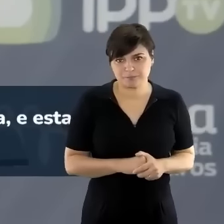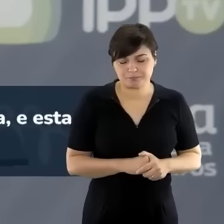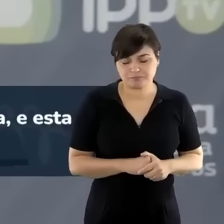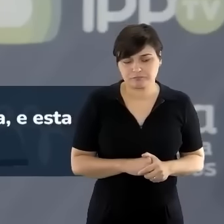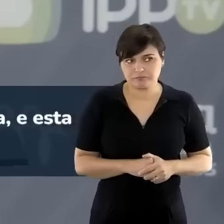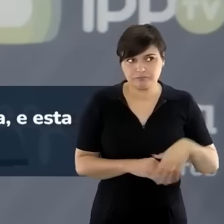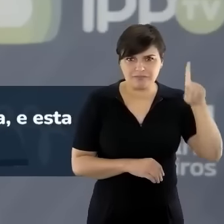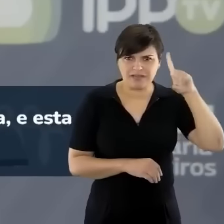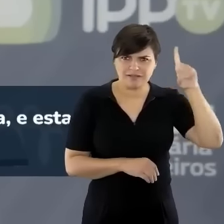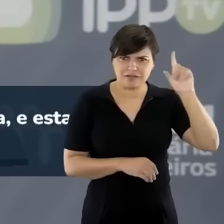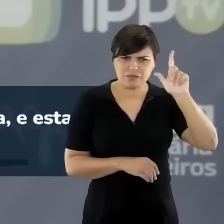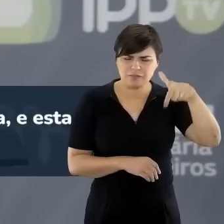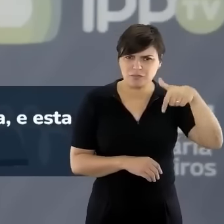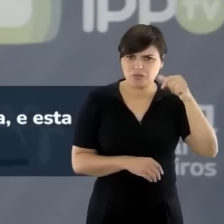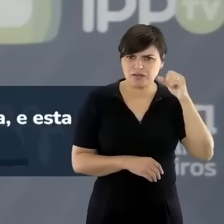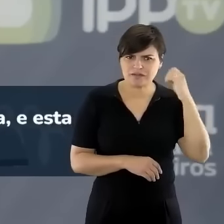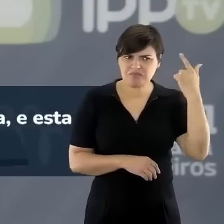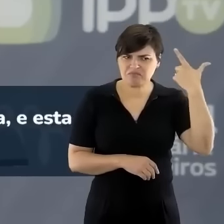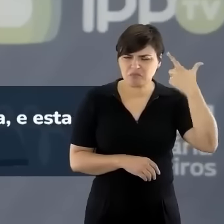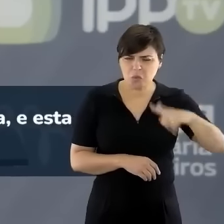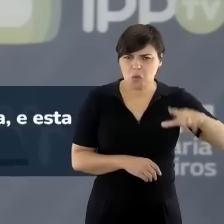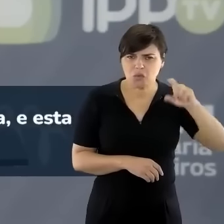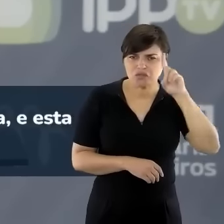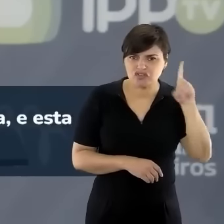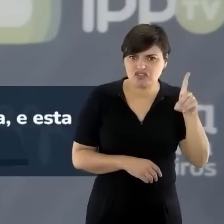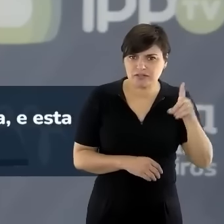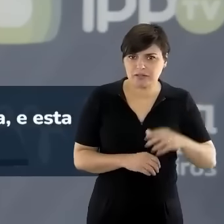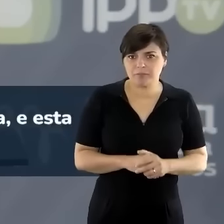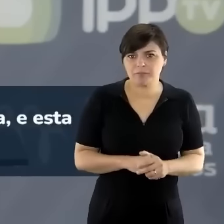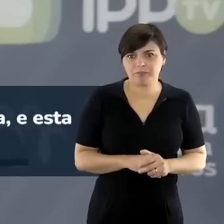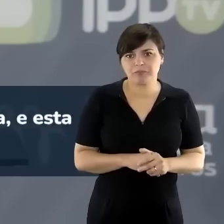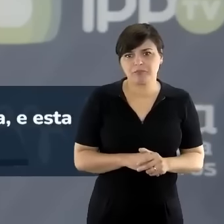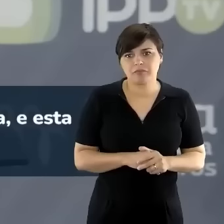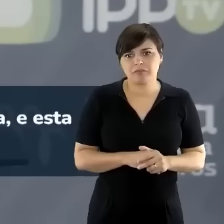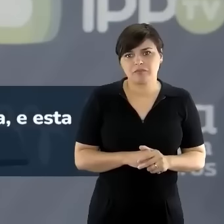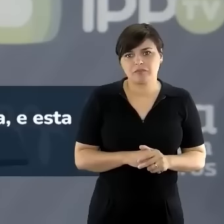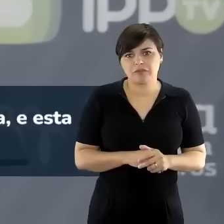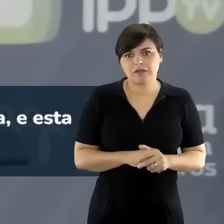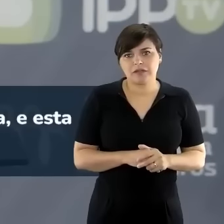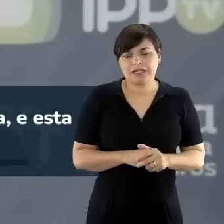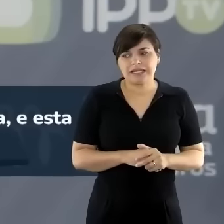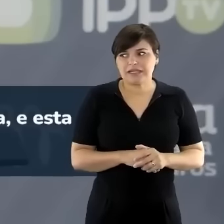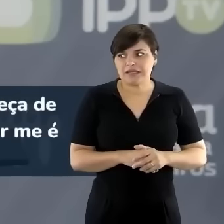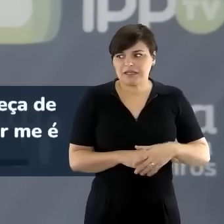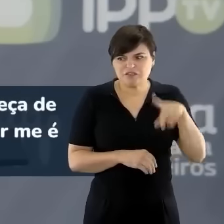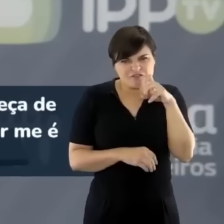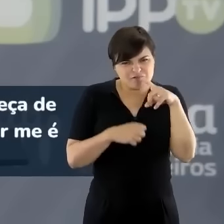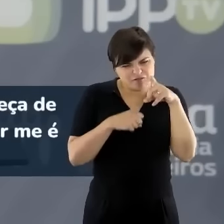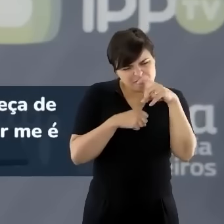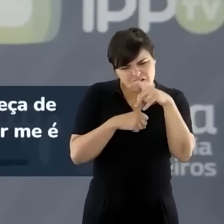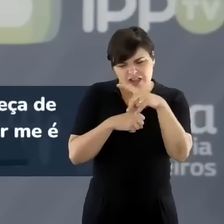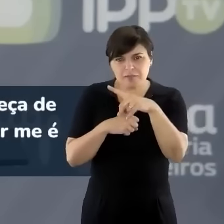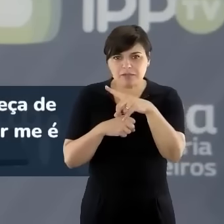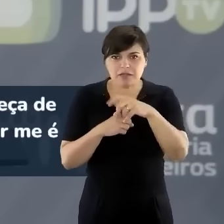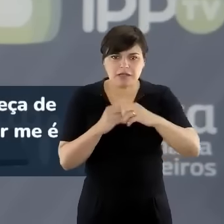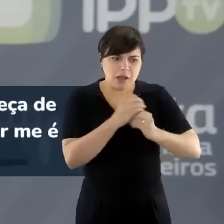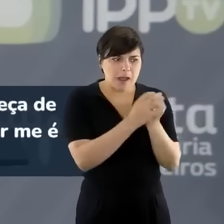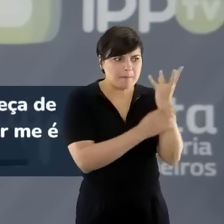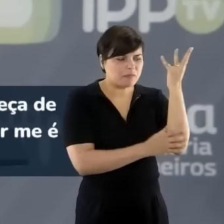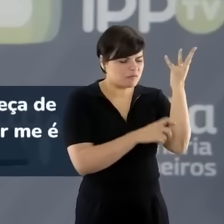seguinte ao subir da alva enviou um verbe o qual feriu a planta e esta se secou